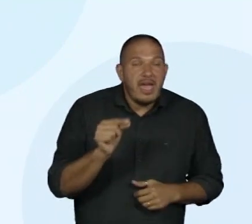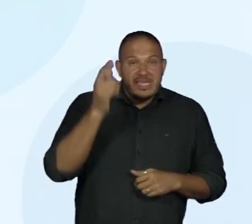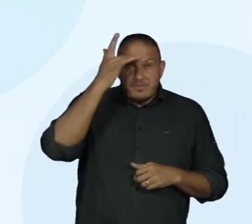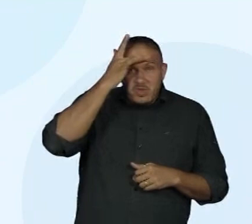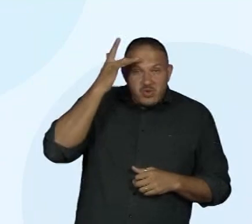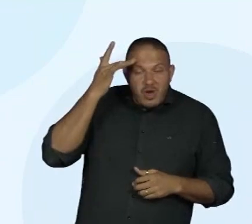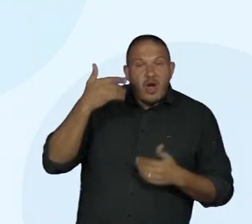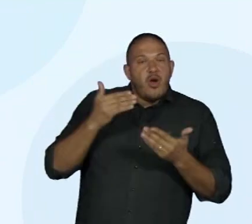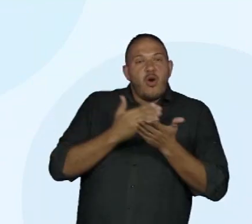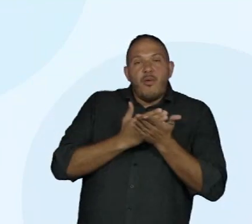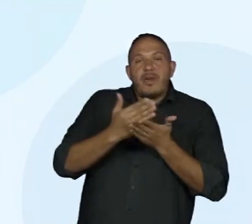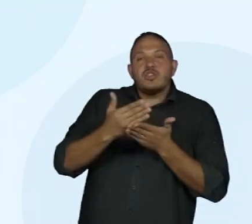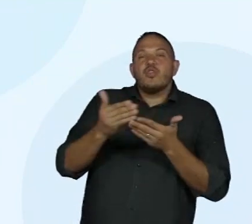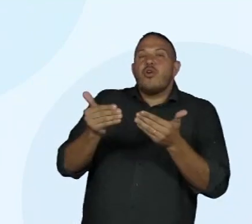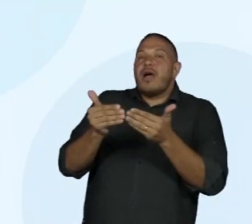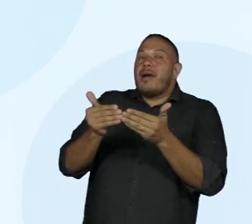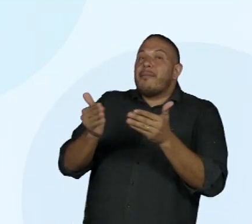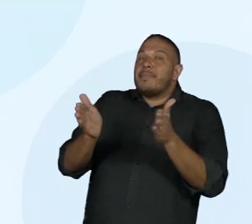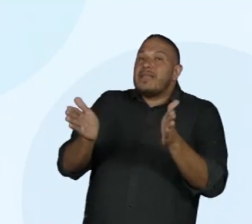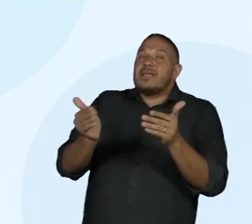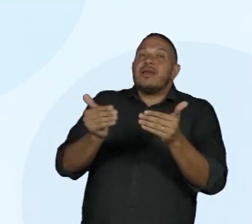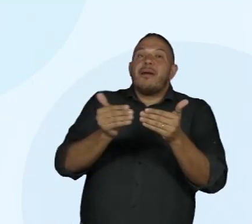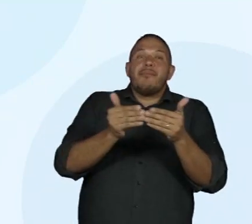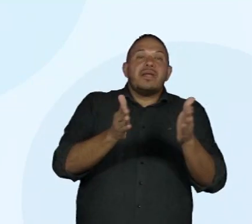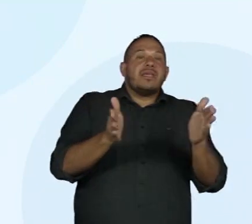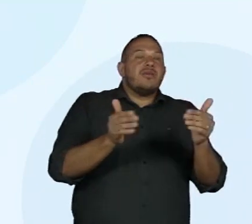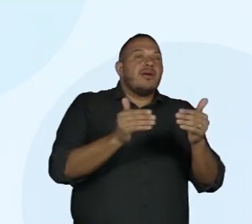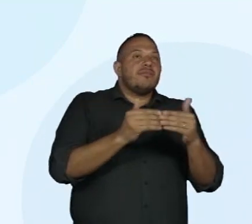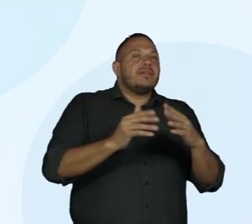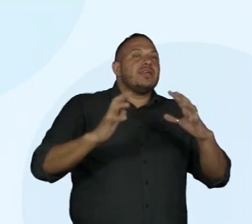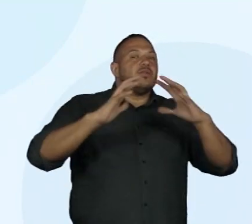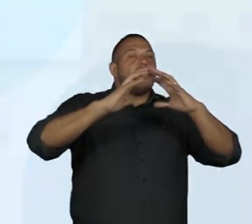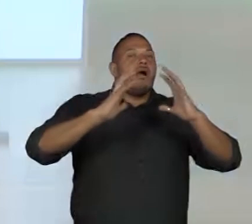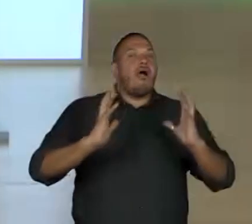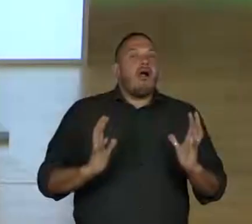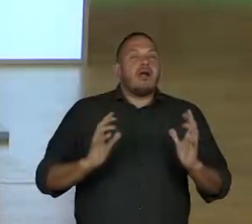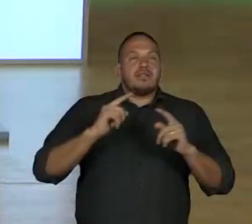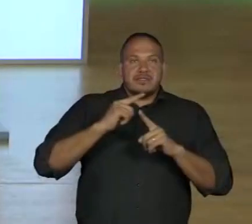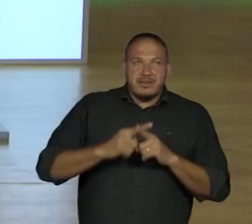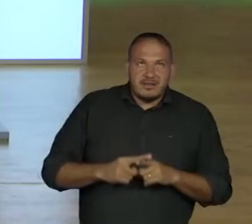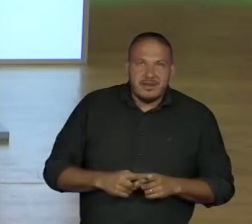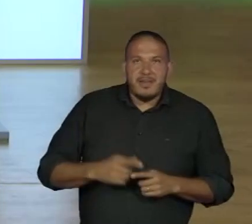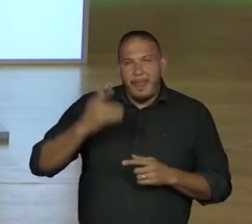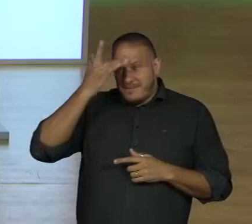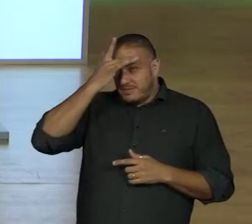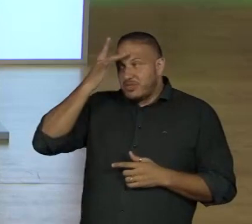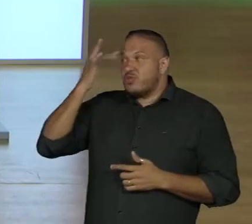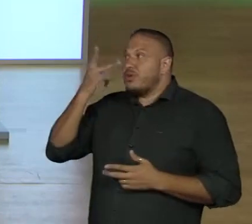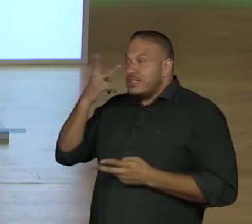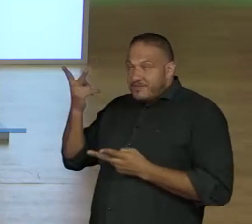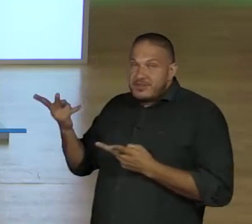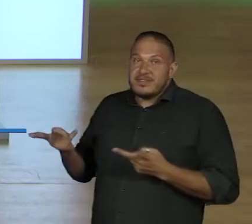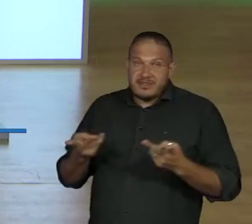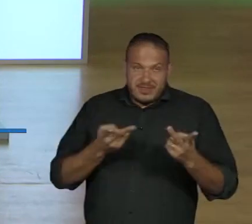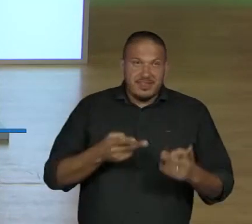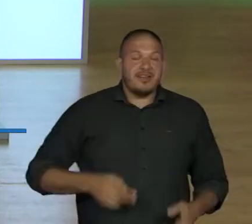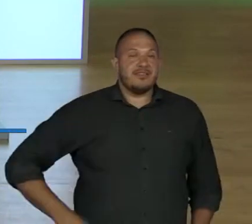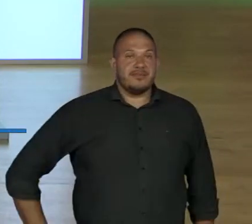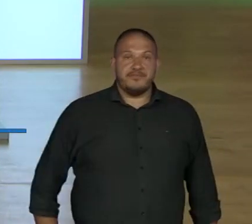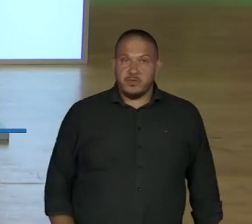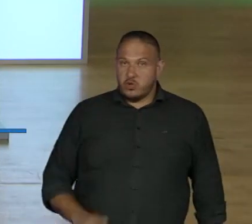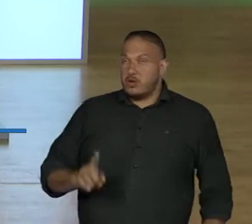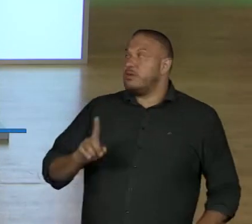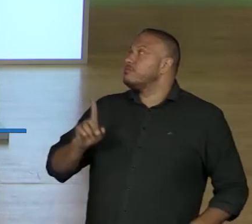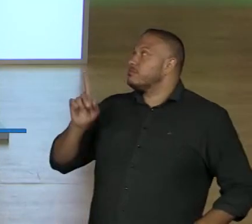as portas da catedral. Para receber os fiéis, né? Isso, ou visitantes, os turistas também, né? Que é uma porque, catedral olha só, lá na turística.